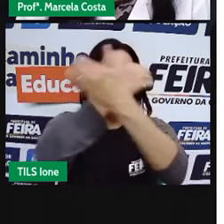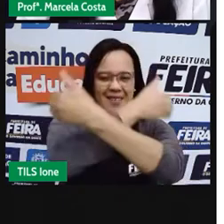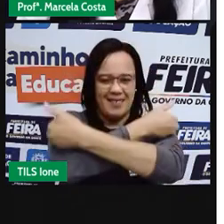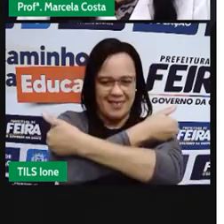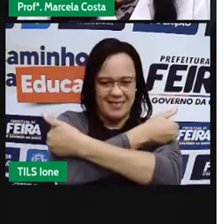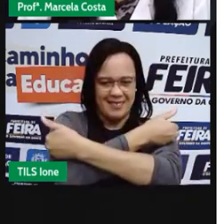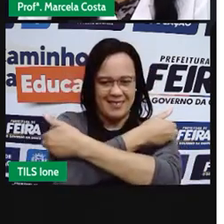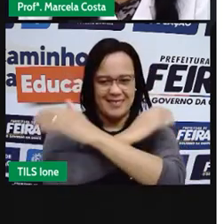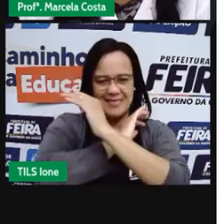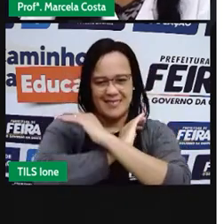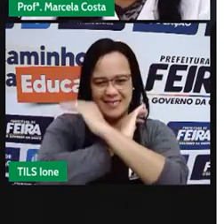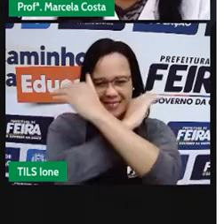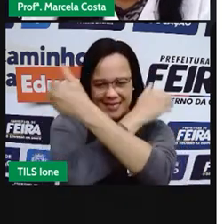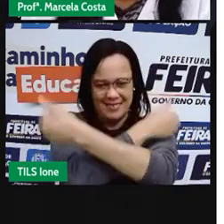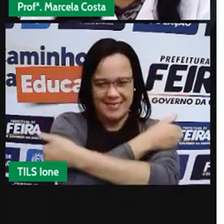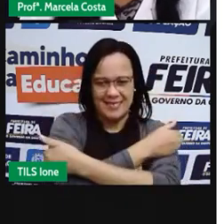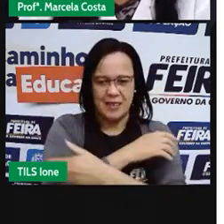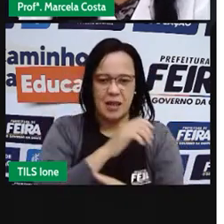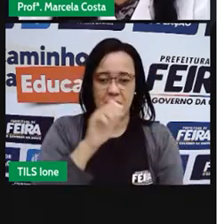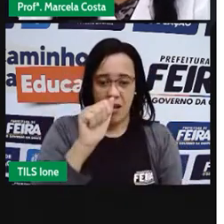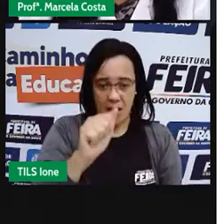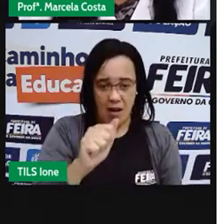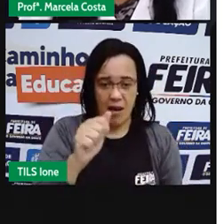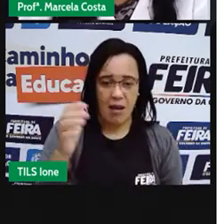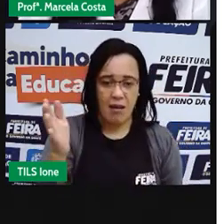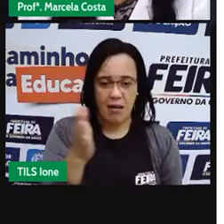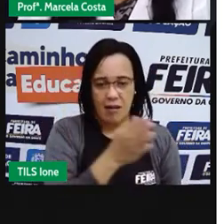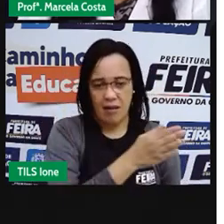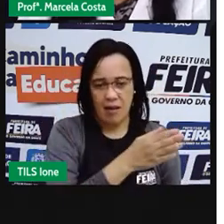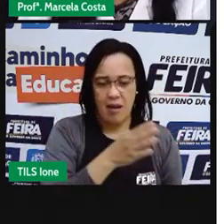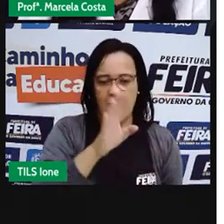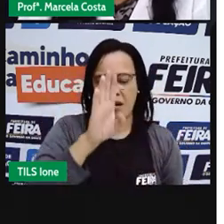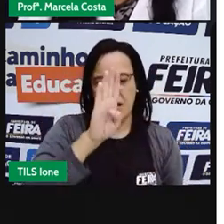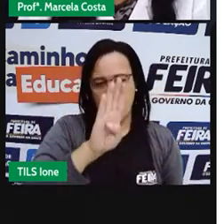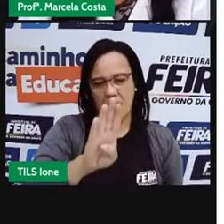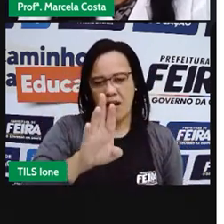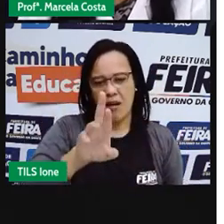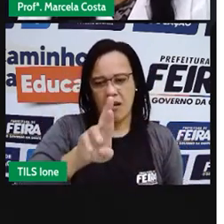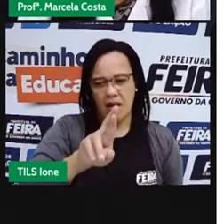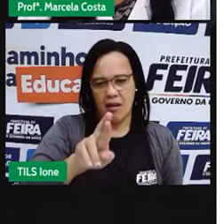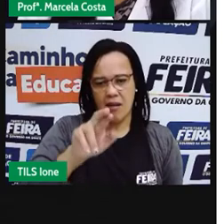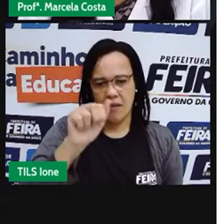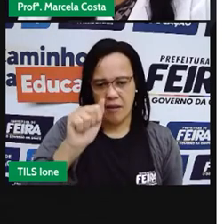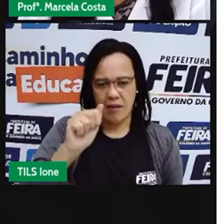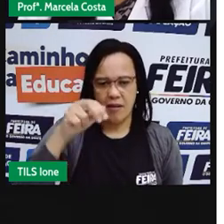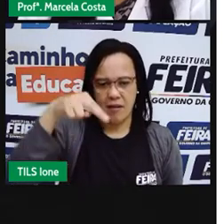Vamos ver? A Branca de Neve.